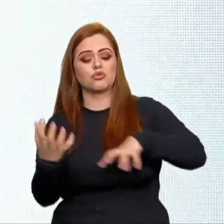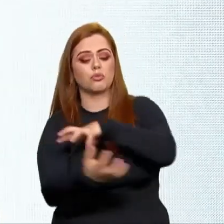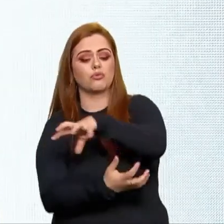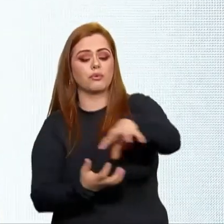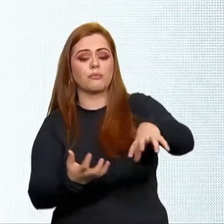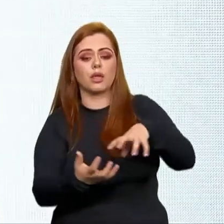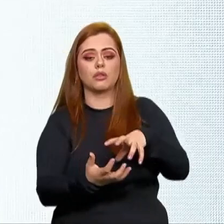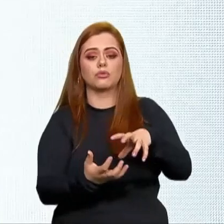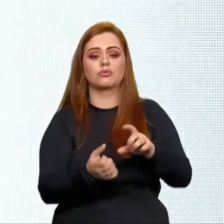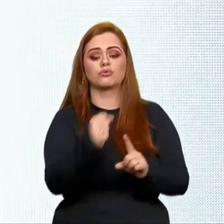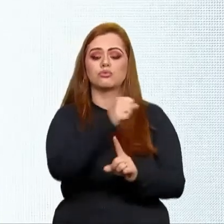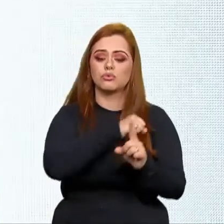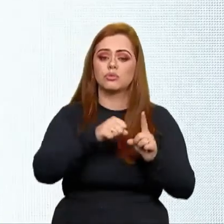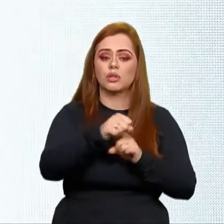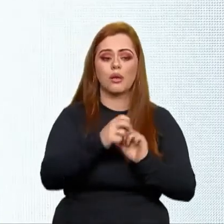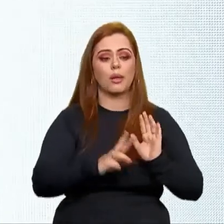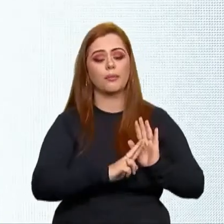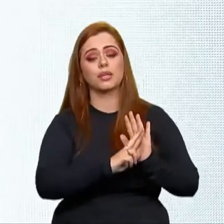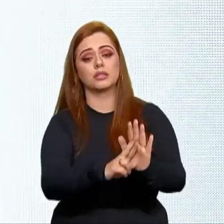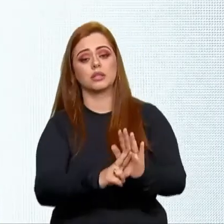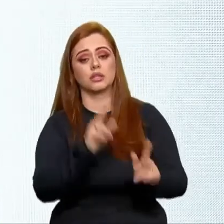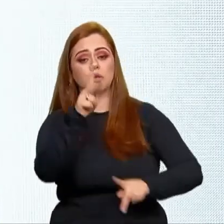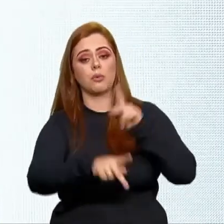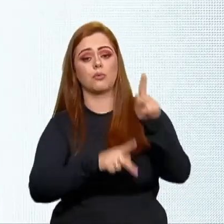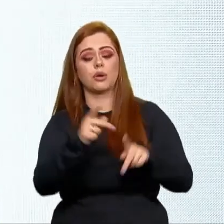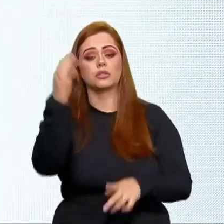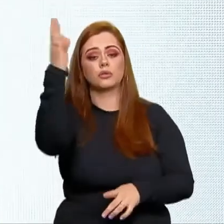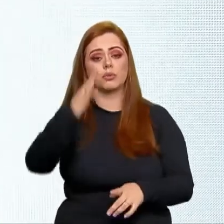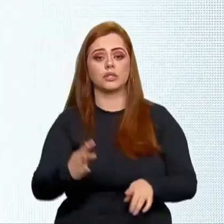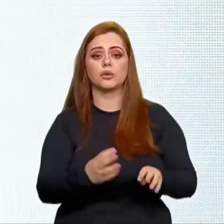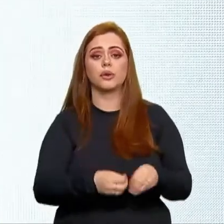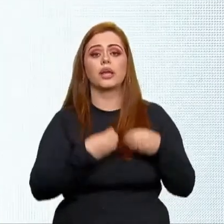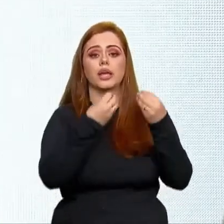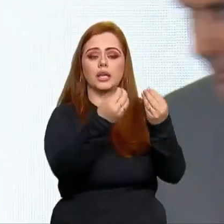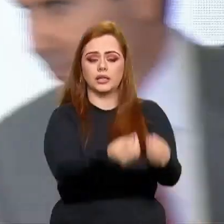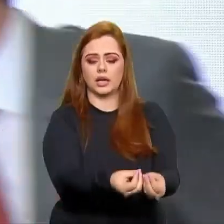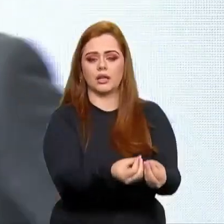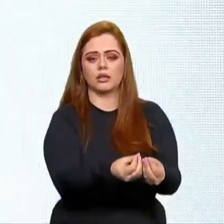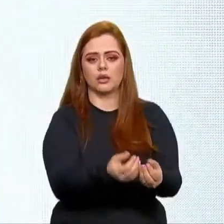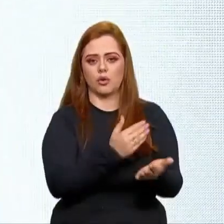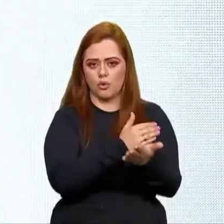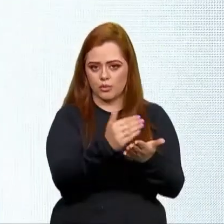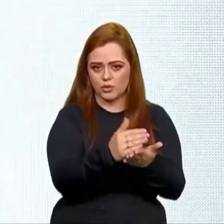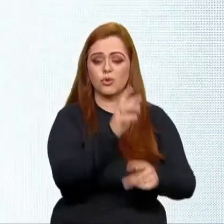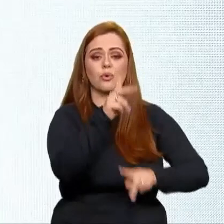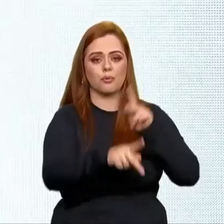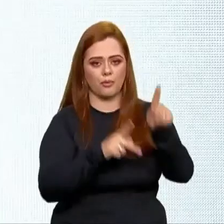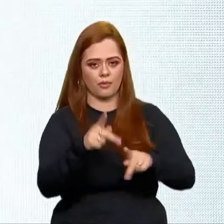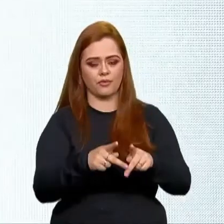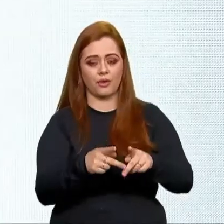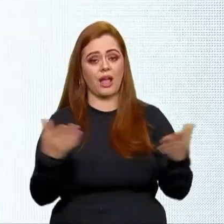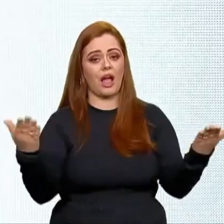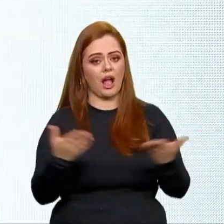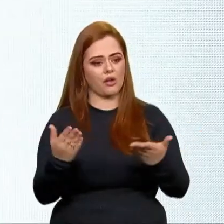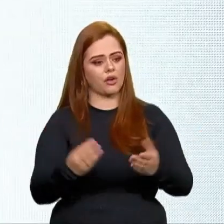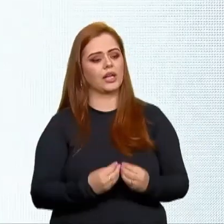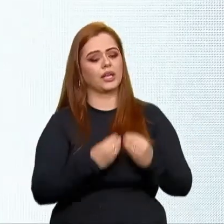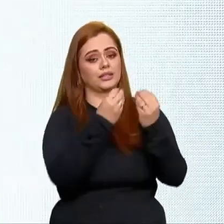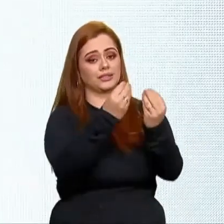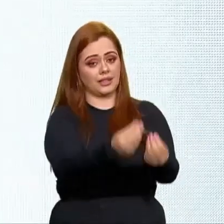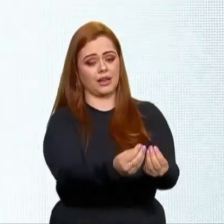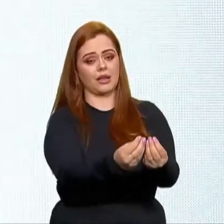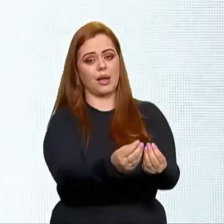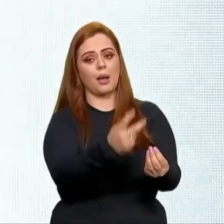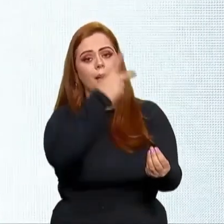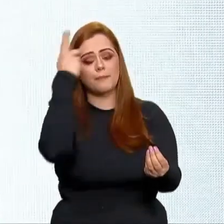aqui representando o povo brasileiro, agora é entregue, começou com o povo, agora é entregue